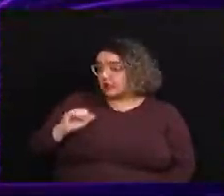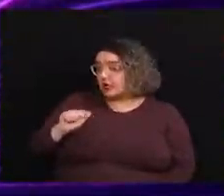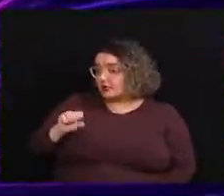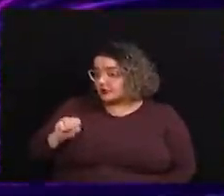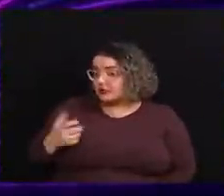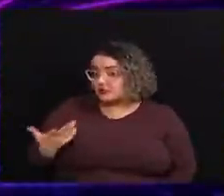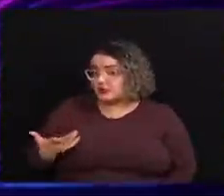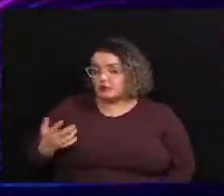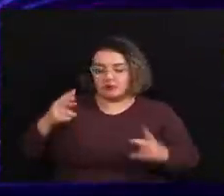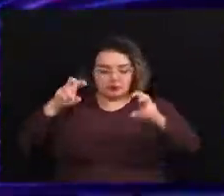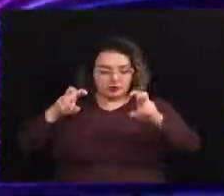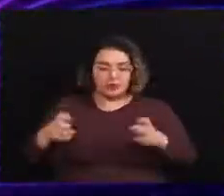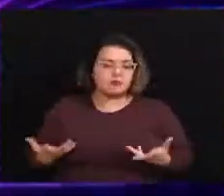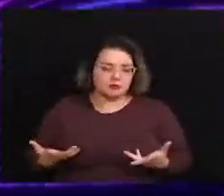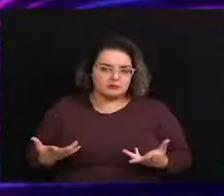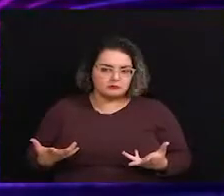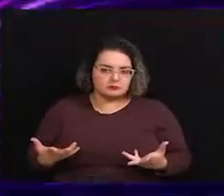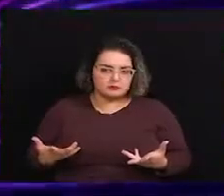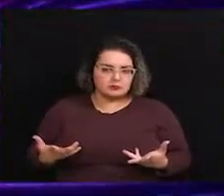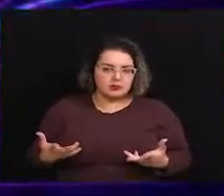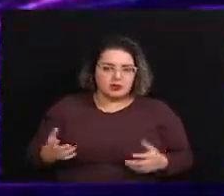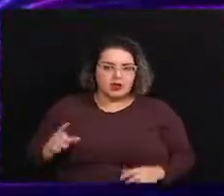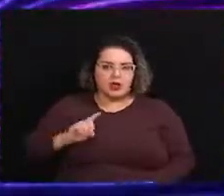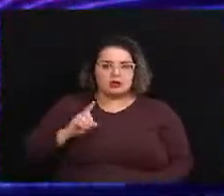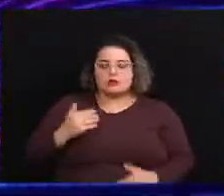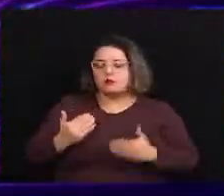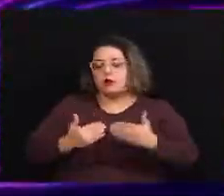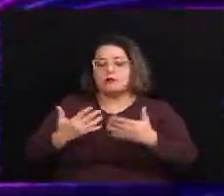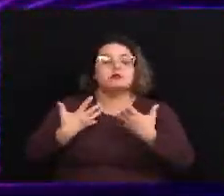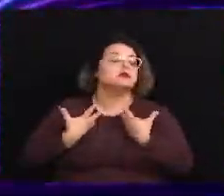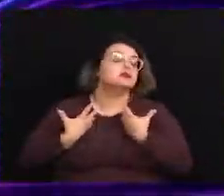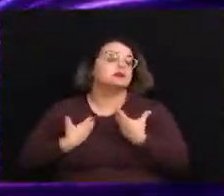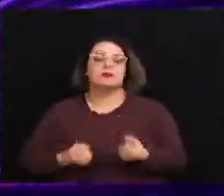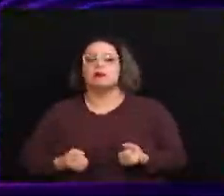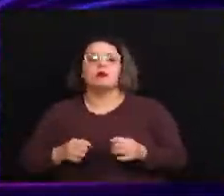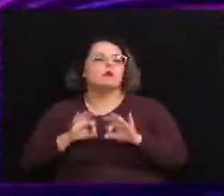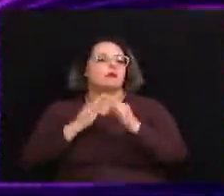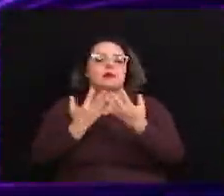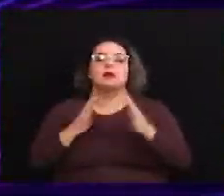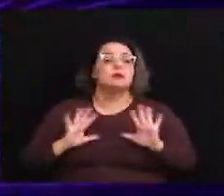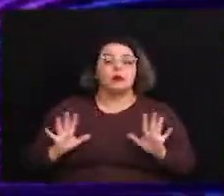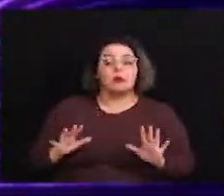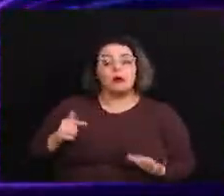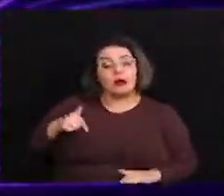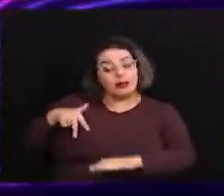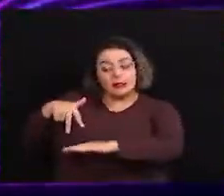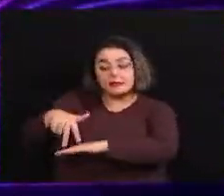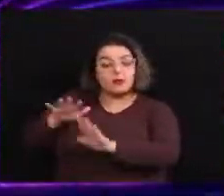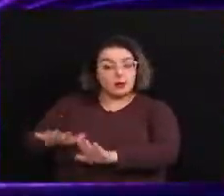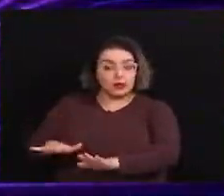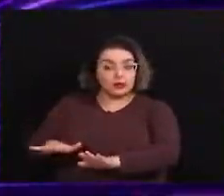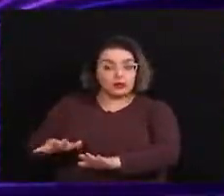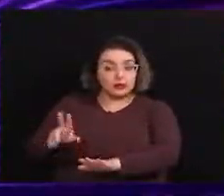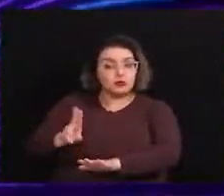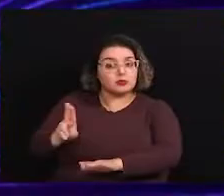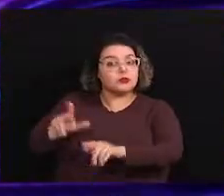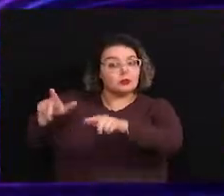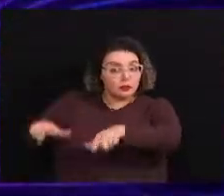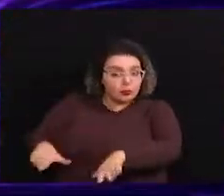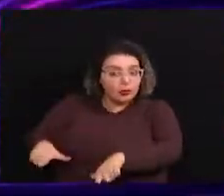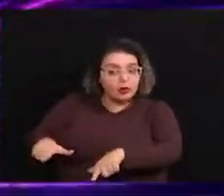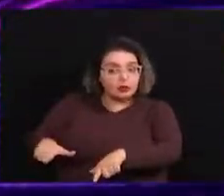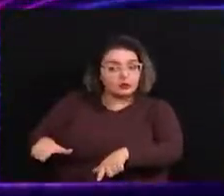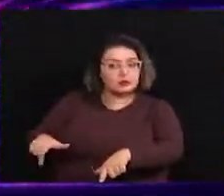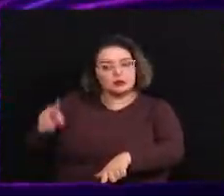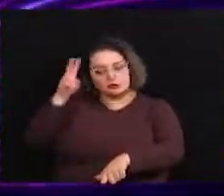uma questão, né? Elas não estão num processo de se aceitar, da família aceitar, elas simplesmente estão ali, ocupando os lugares